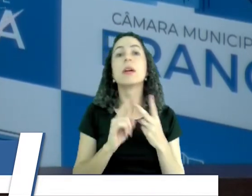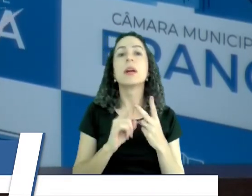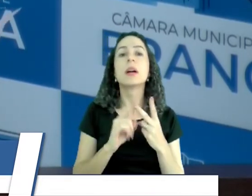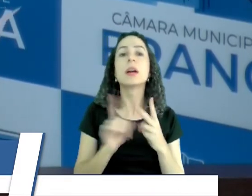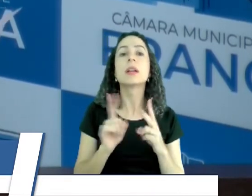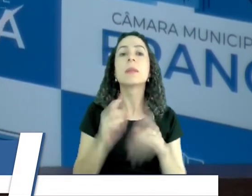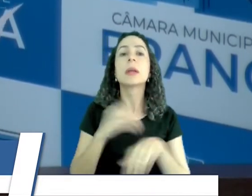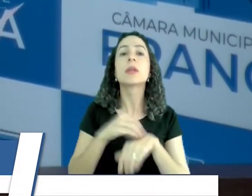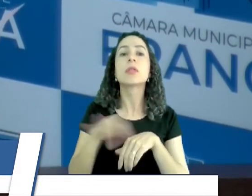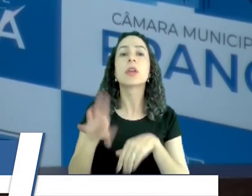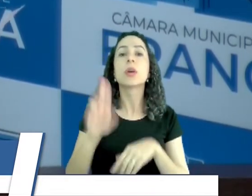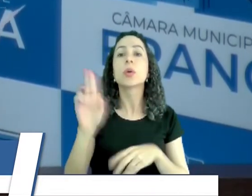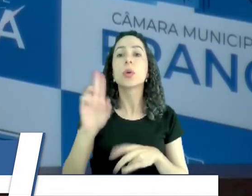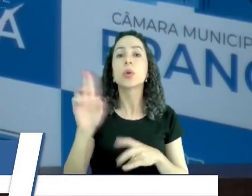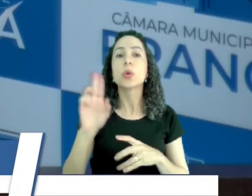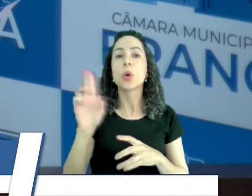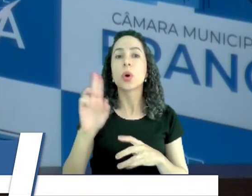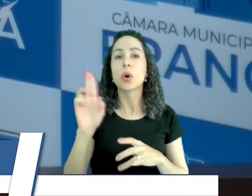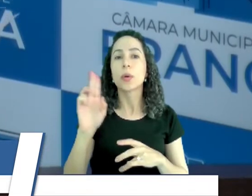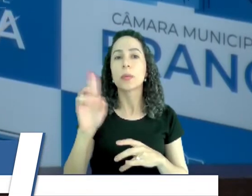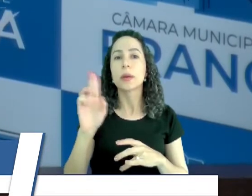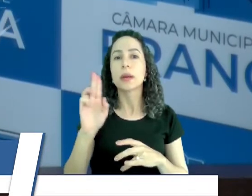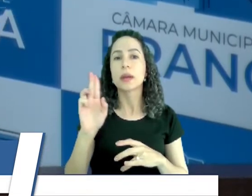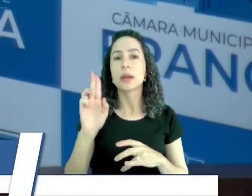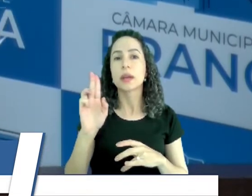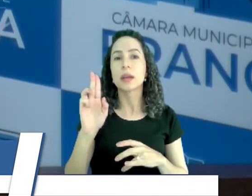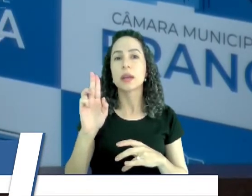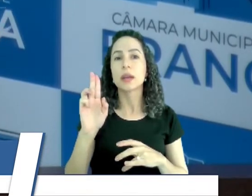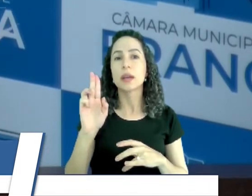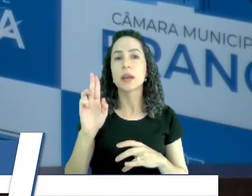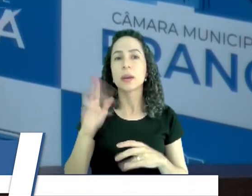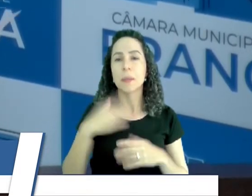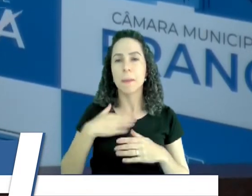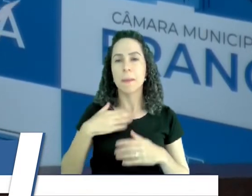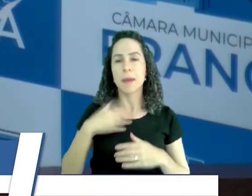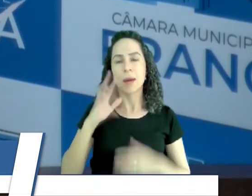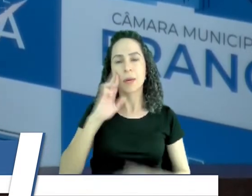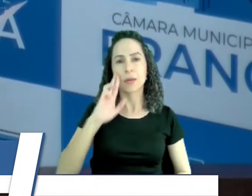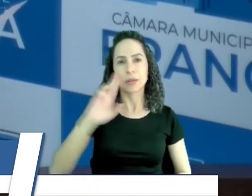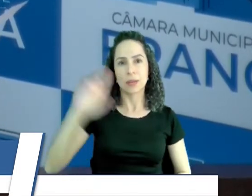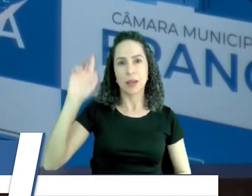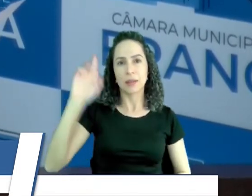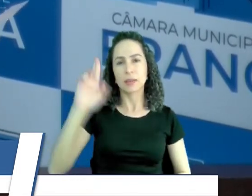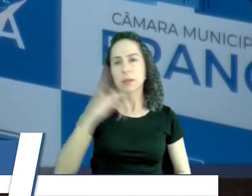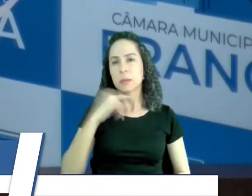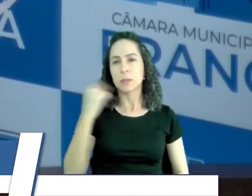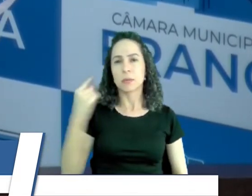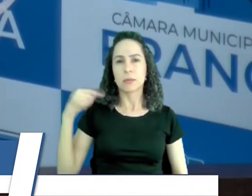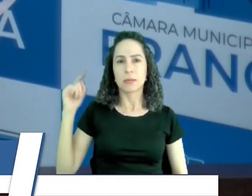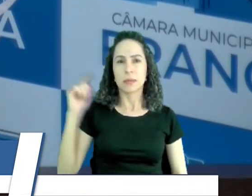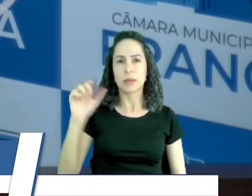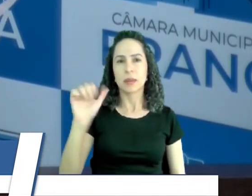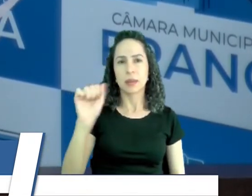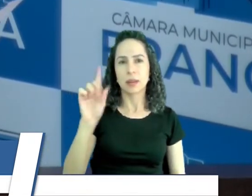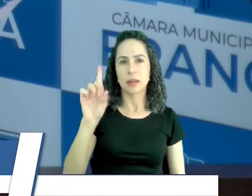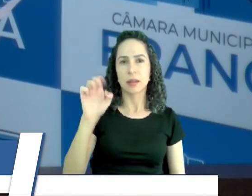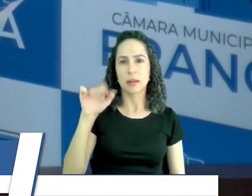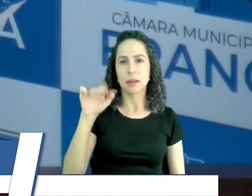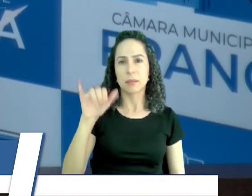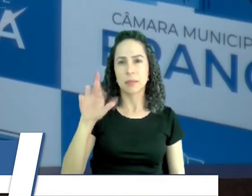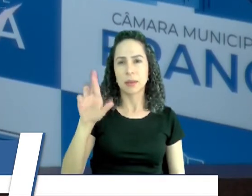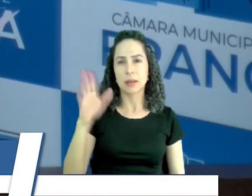nome do nosso, meu mestre, inclusive, que faleceu há pouco tempo, Ademir Sebastião Pedro de